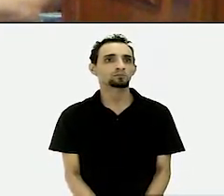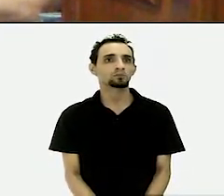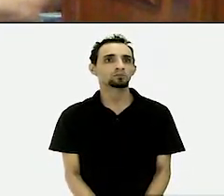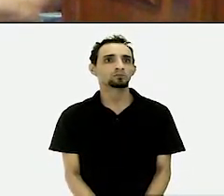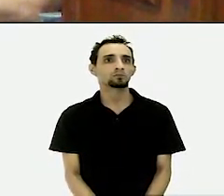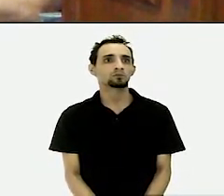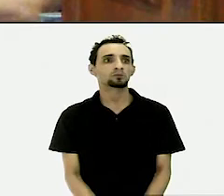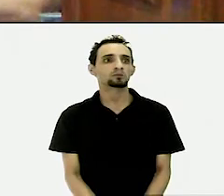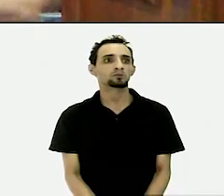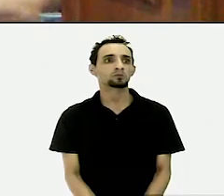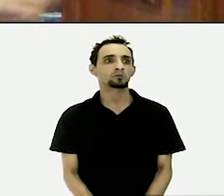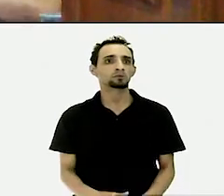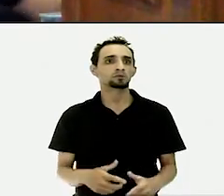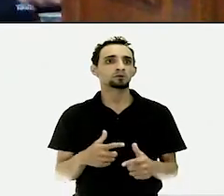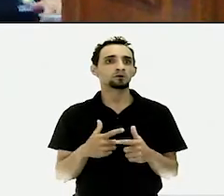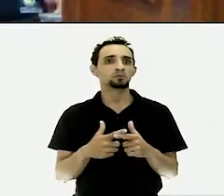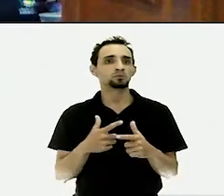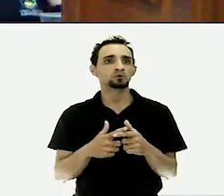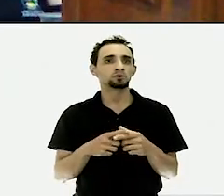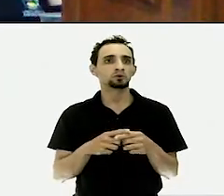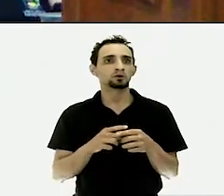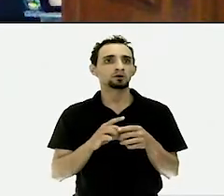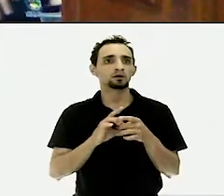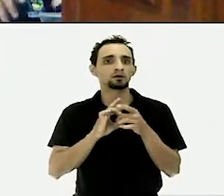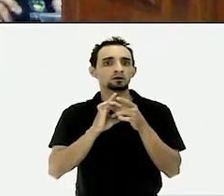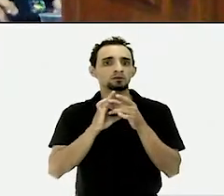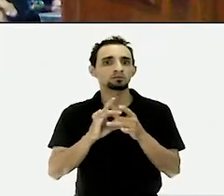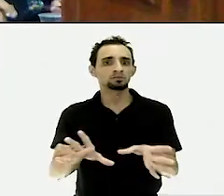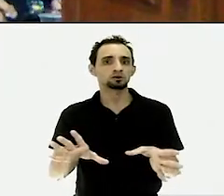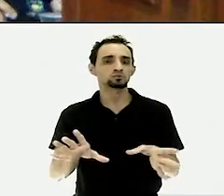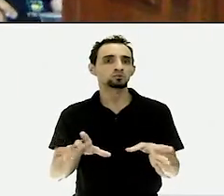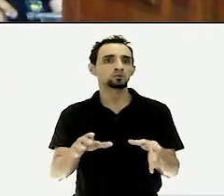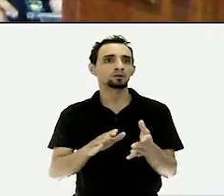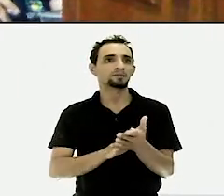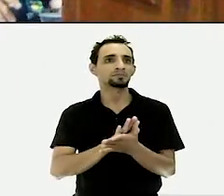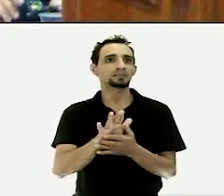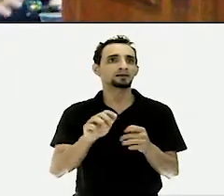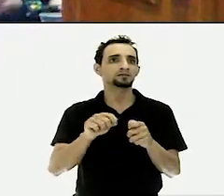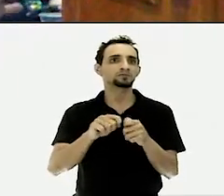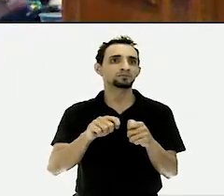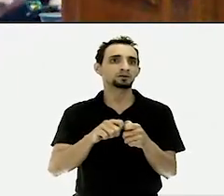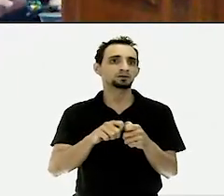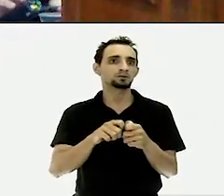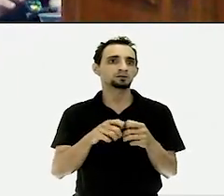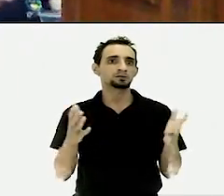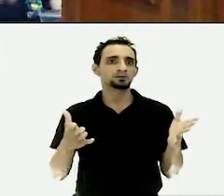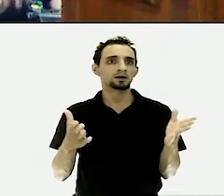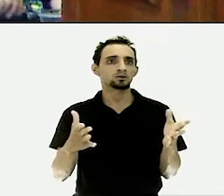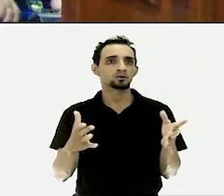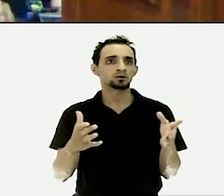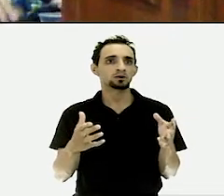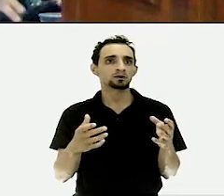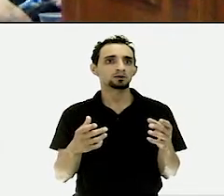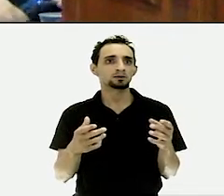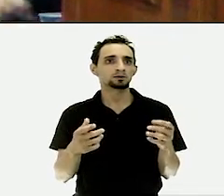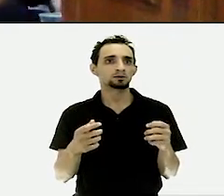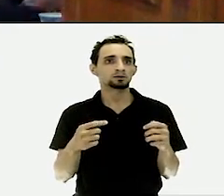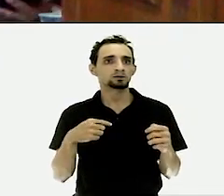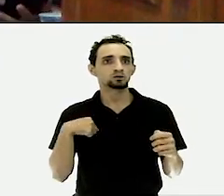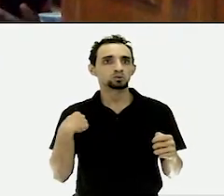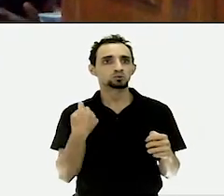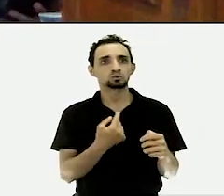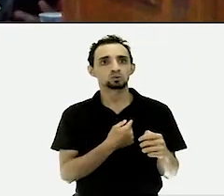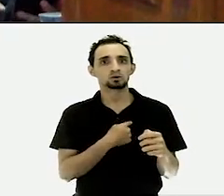e o cavalo em tal lugar, no portão amarelo. Esse é o código de posturas. É